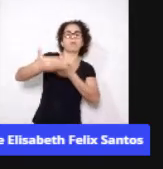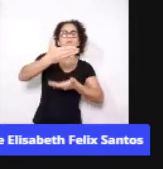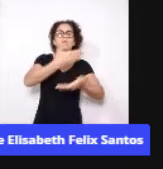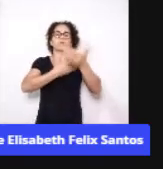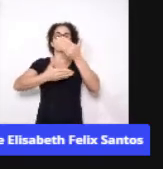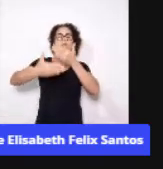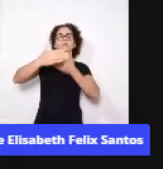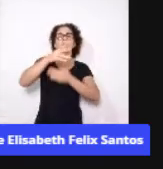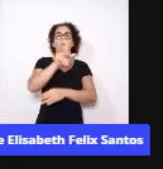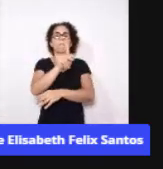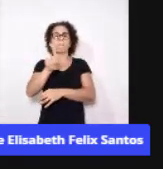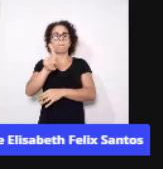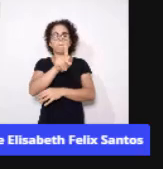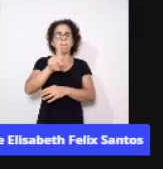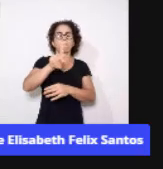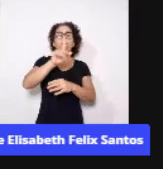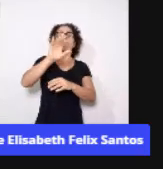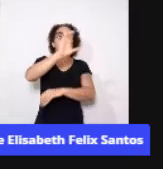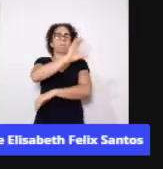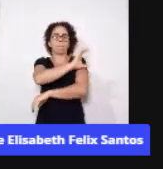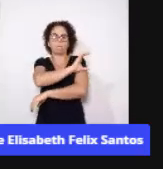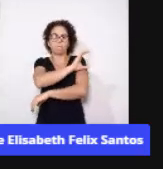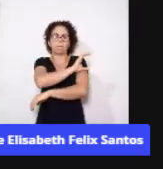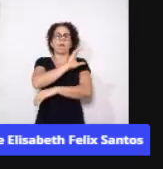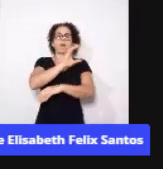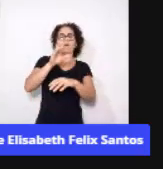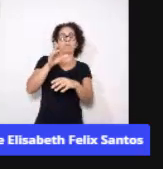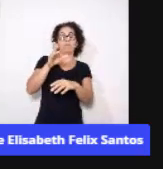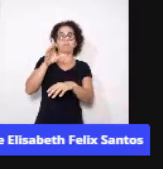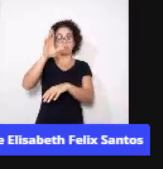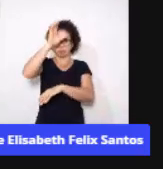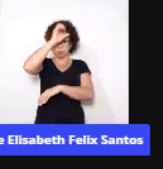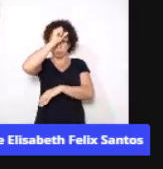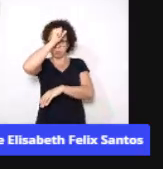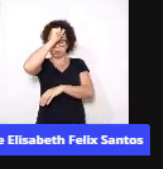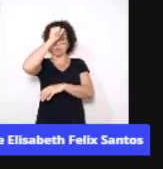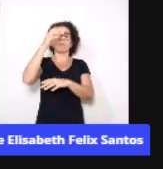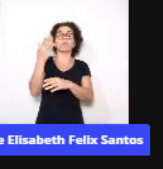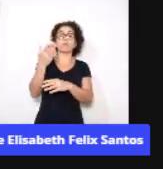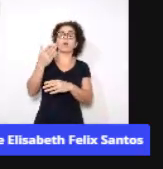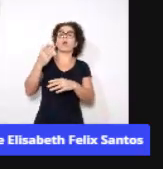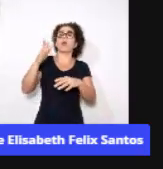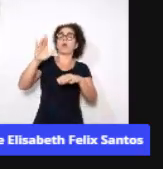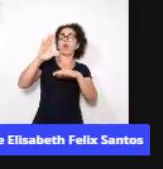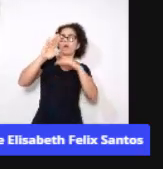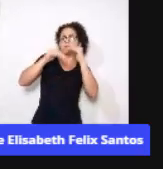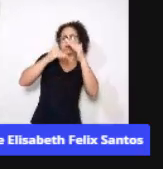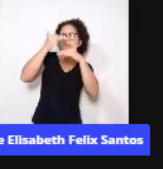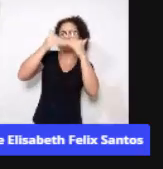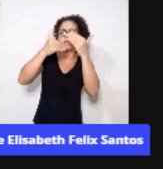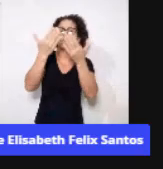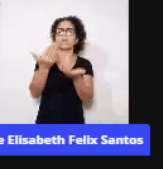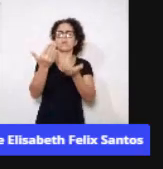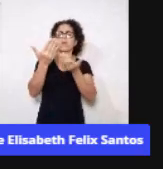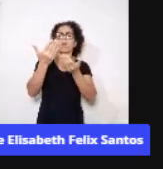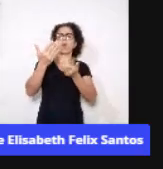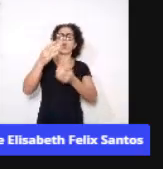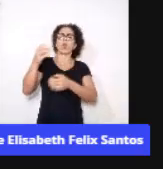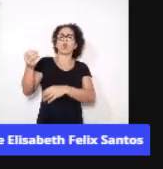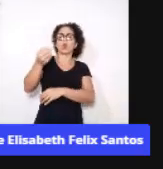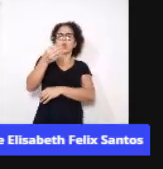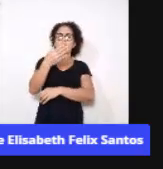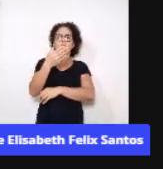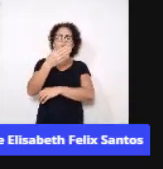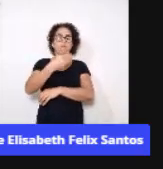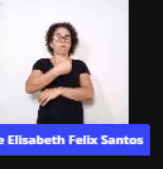atenciosa. Aprender a lidar com a nova realidade e dar novos significados às oportunidades que se